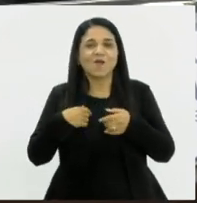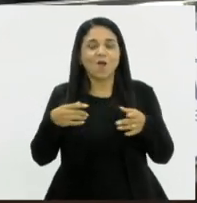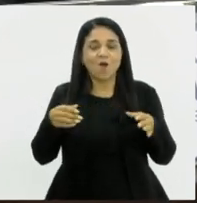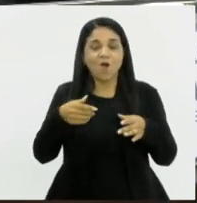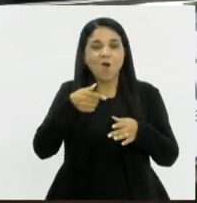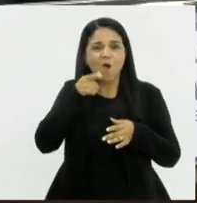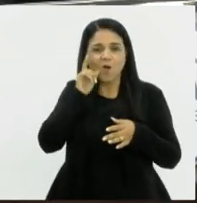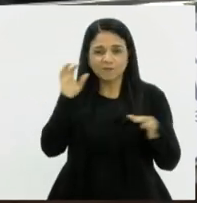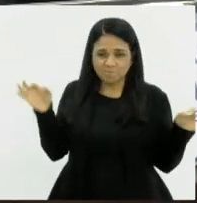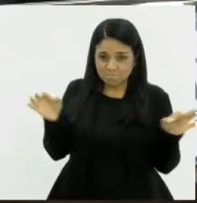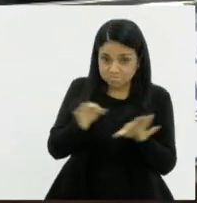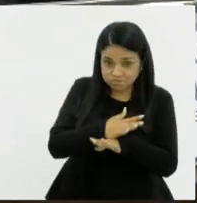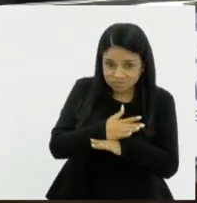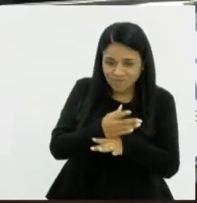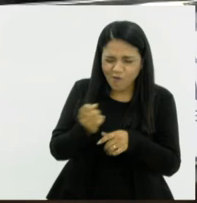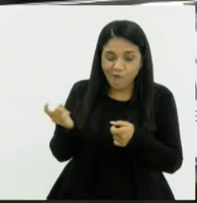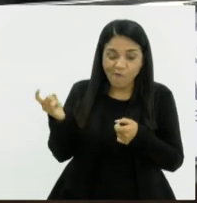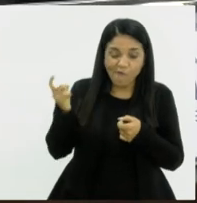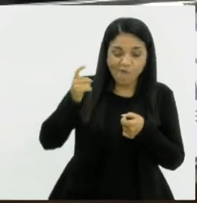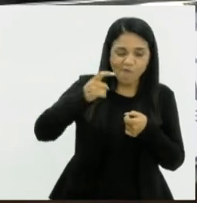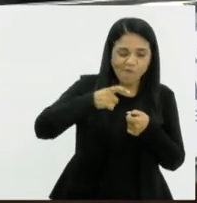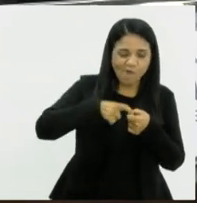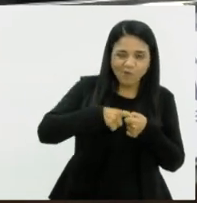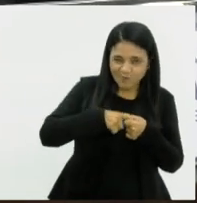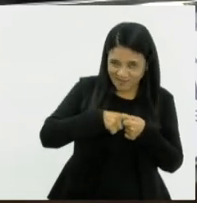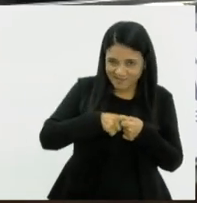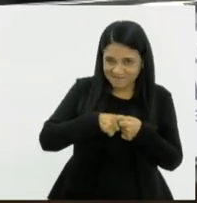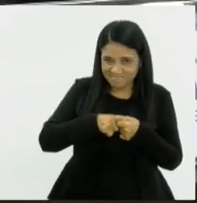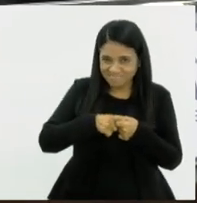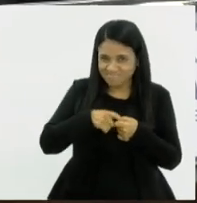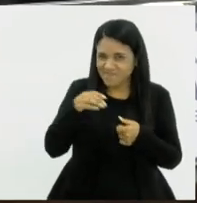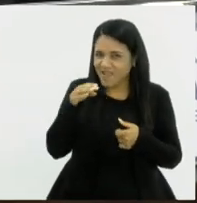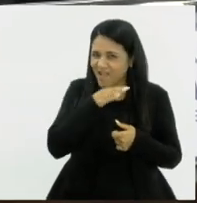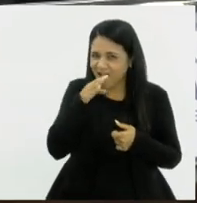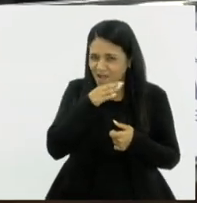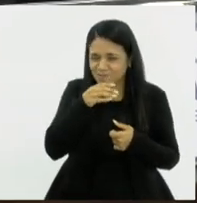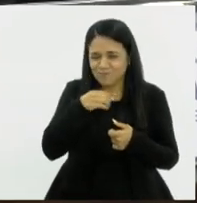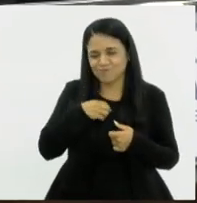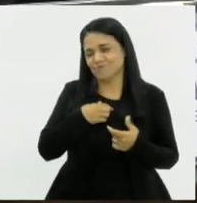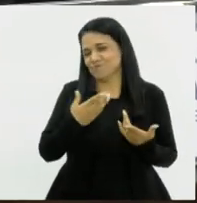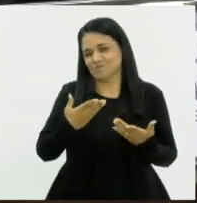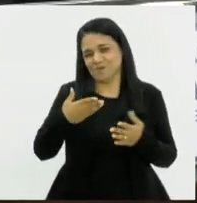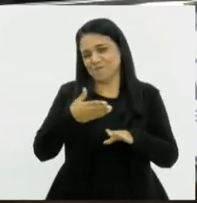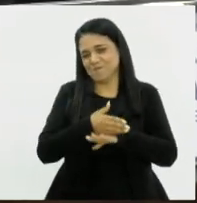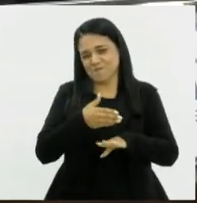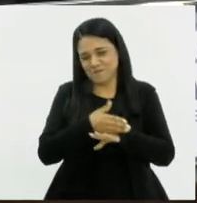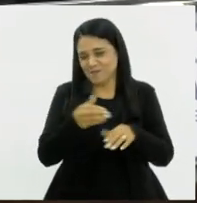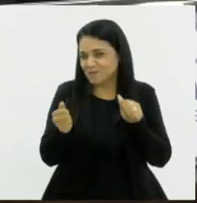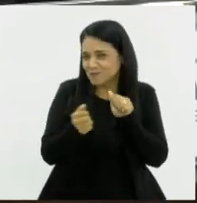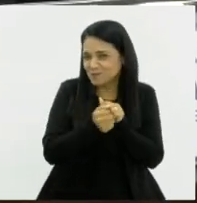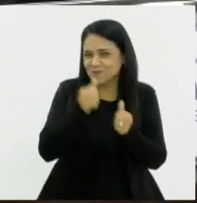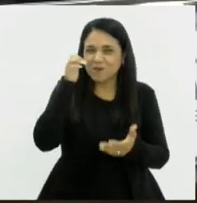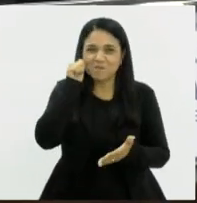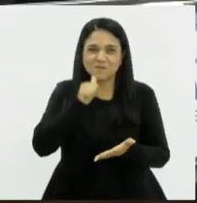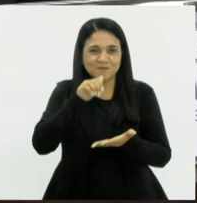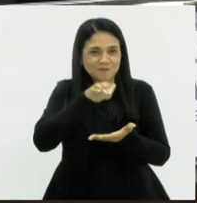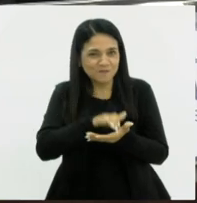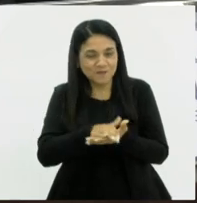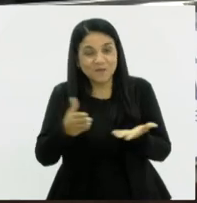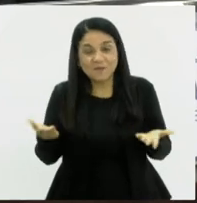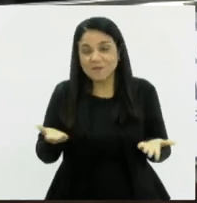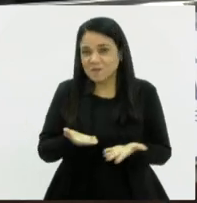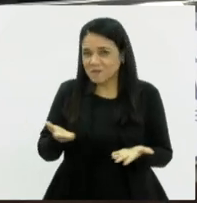as agendas, eu voltei correndo, porque jamais eu poderia deixar de estar presente junto com a minha esposa e com todos vocês aqui